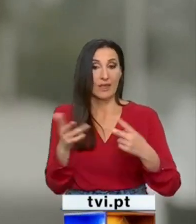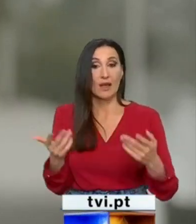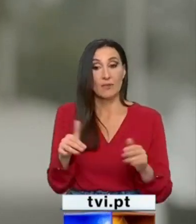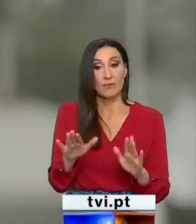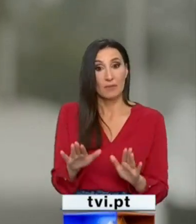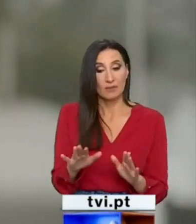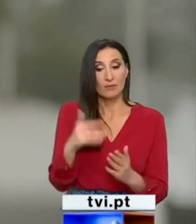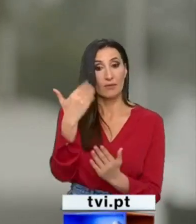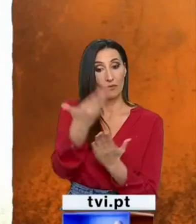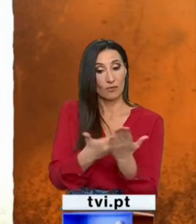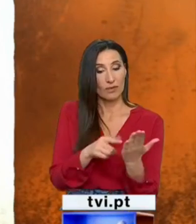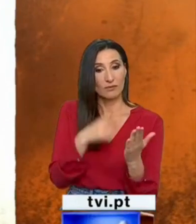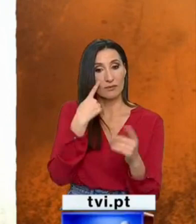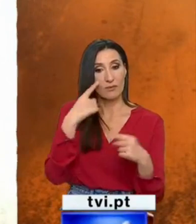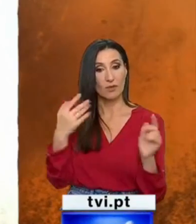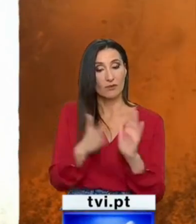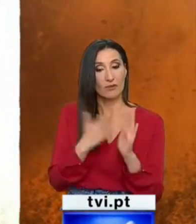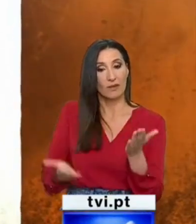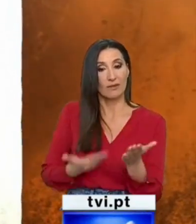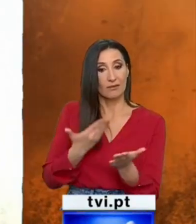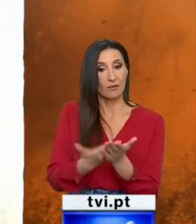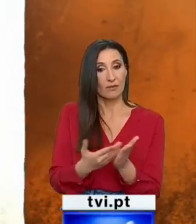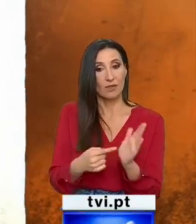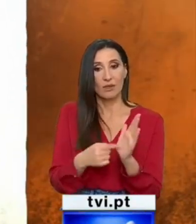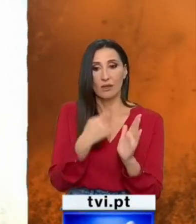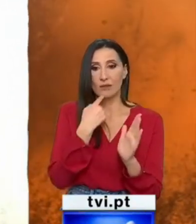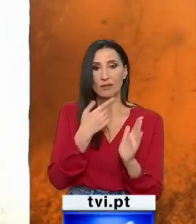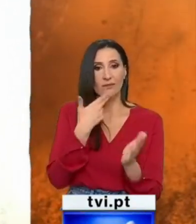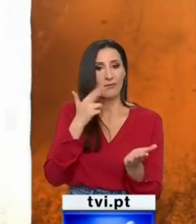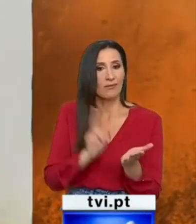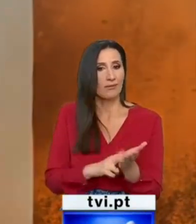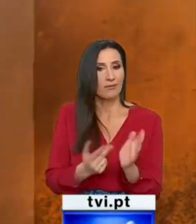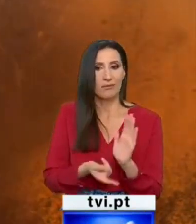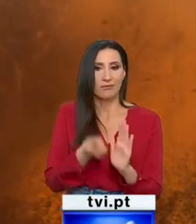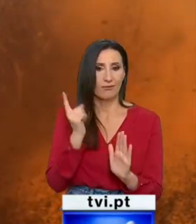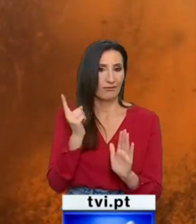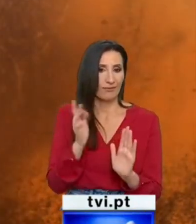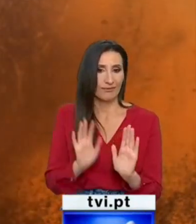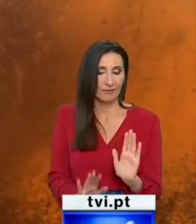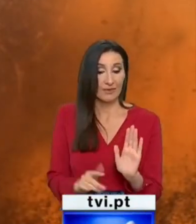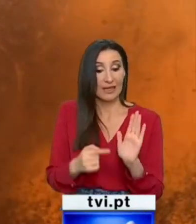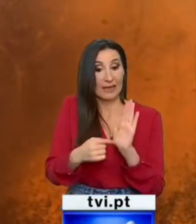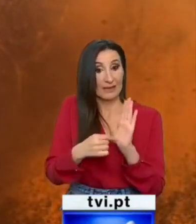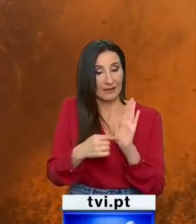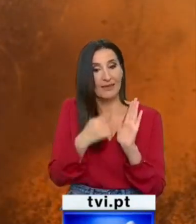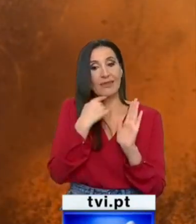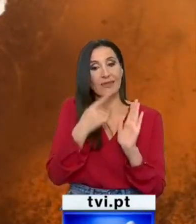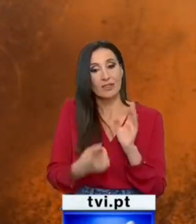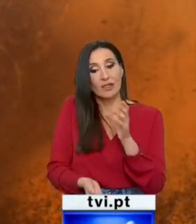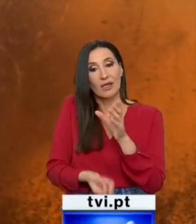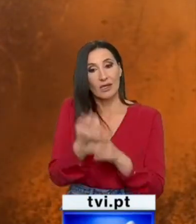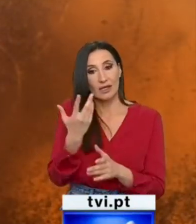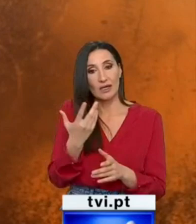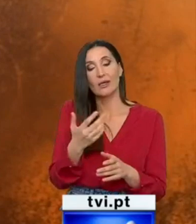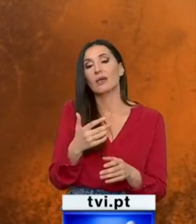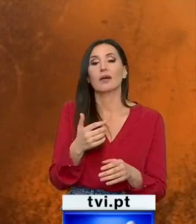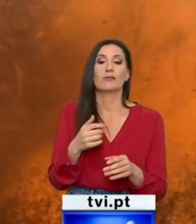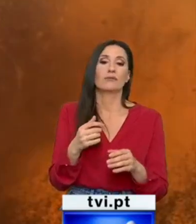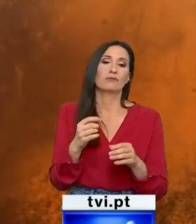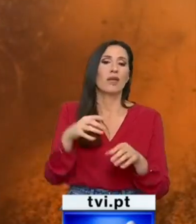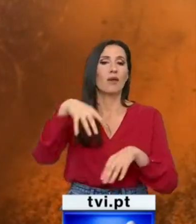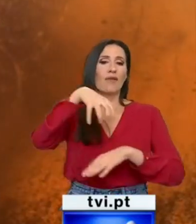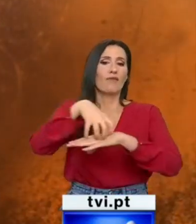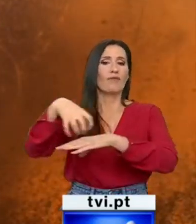é que este documento, que mostra a candidatura original, desmente a Direção-Geral. Aqui já era referida a criação de um conjunto de pequenas